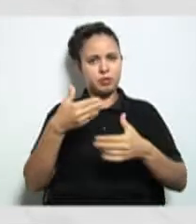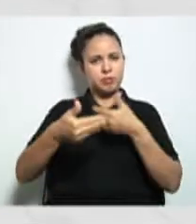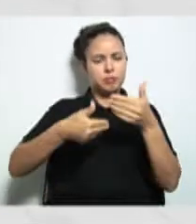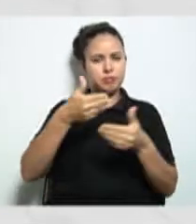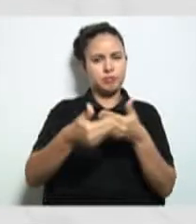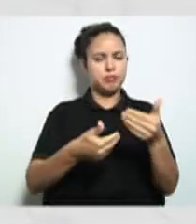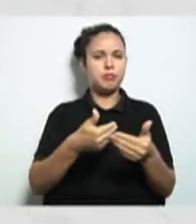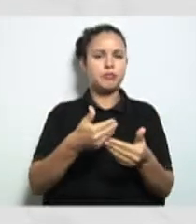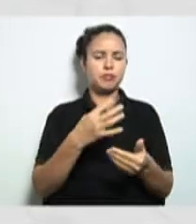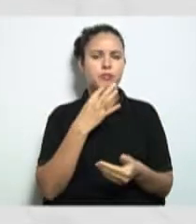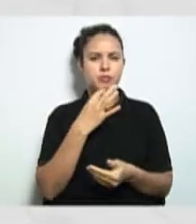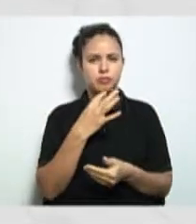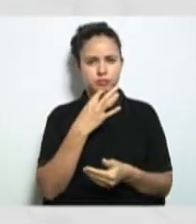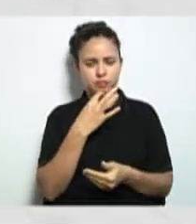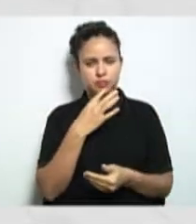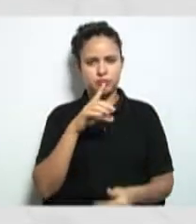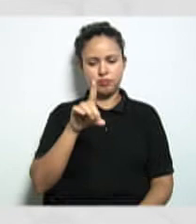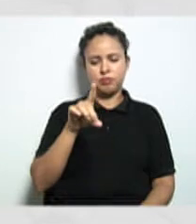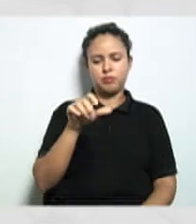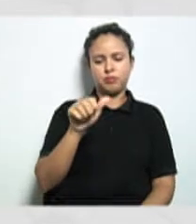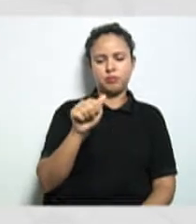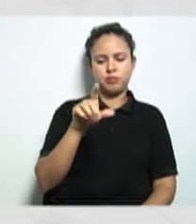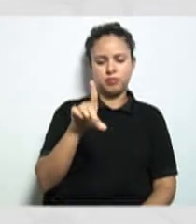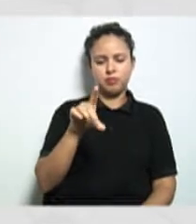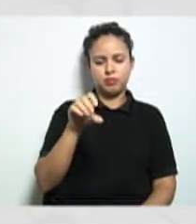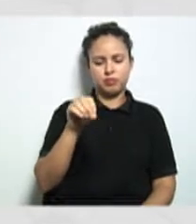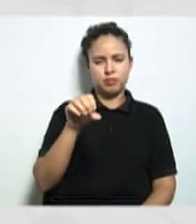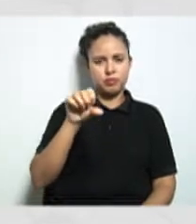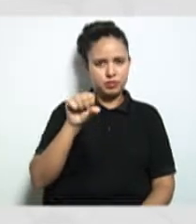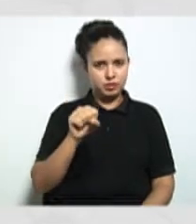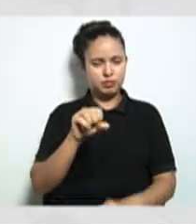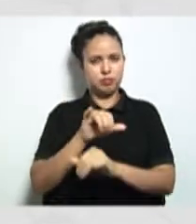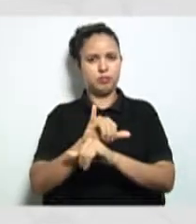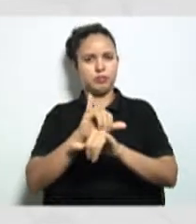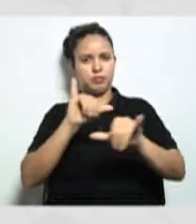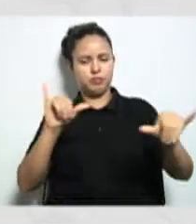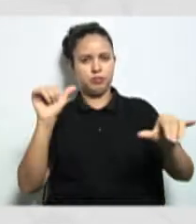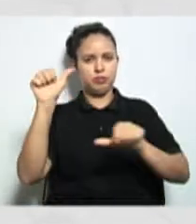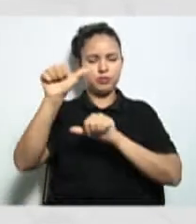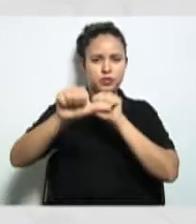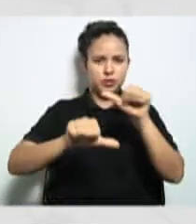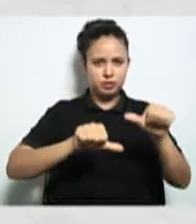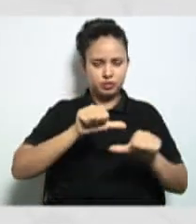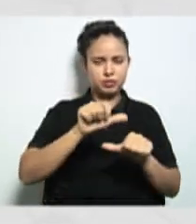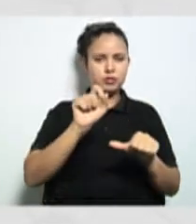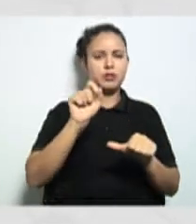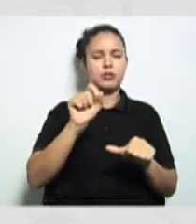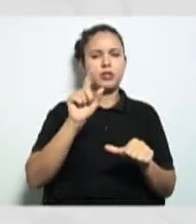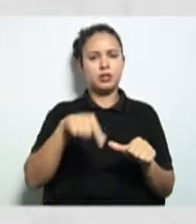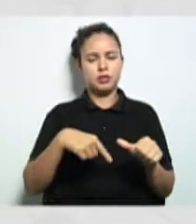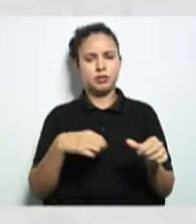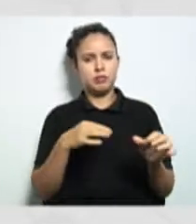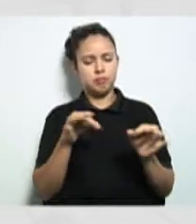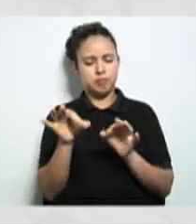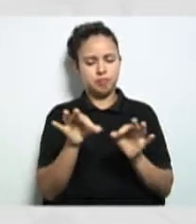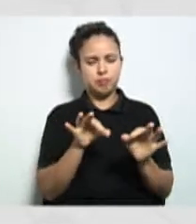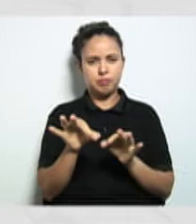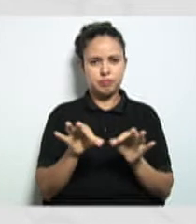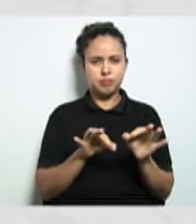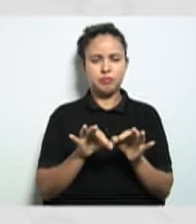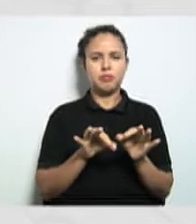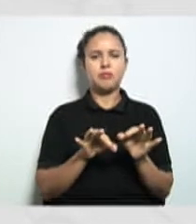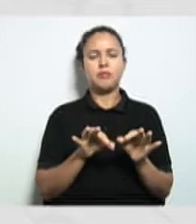eu tenho dado, e esse dado vai se transformar em informação. Depois eu vou fazer todos aqueles princípios que nós acabamos de